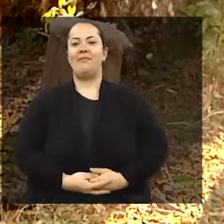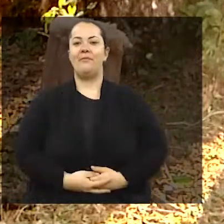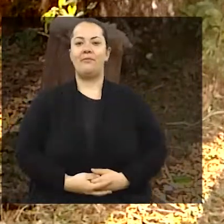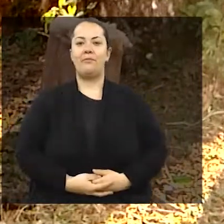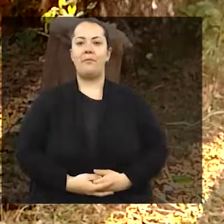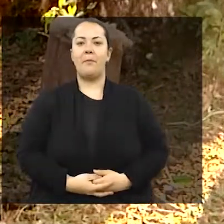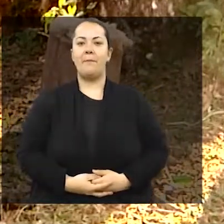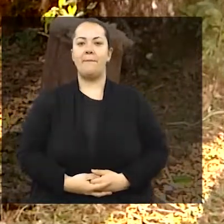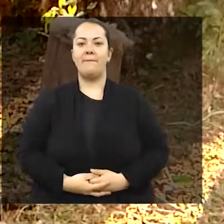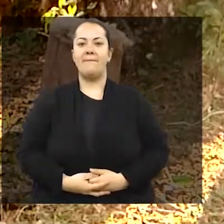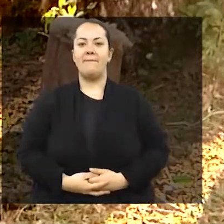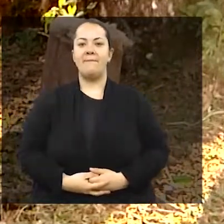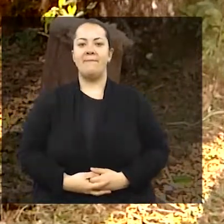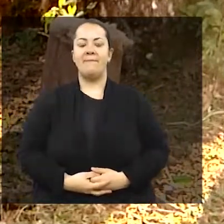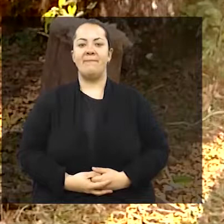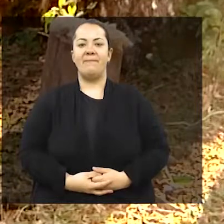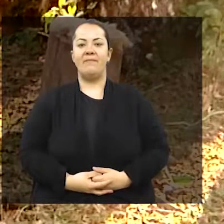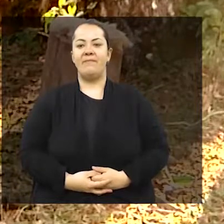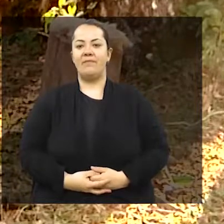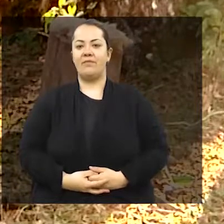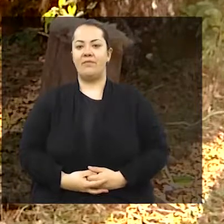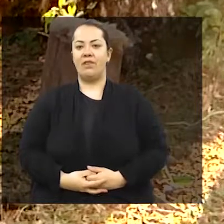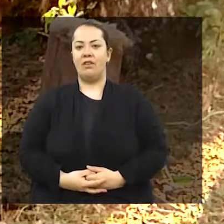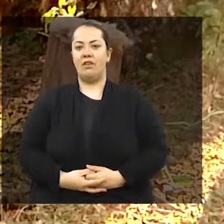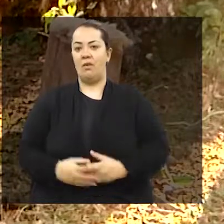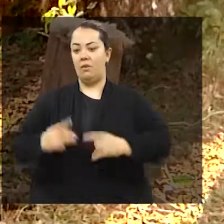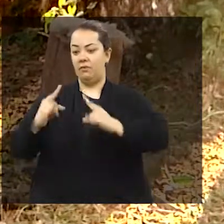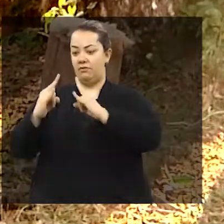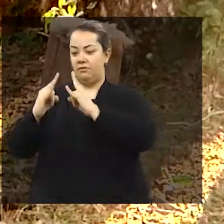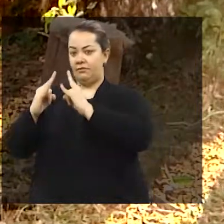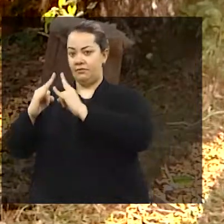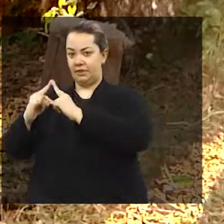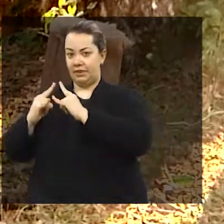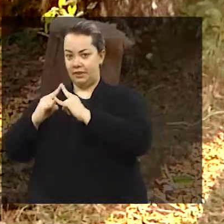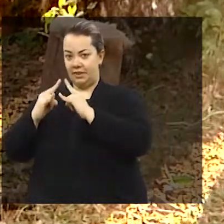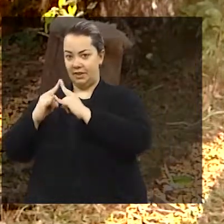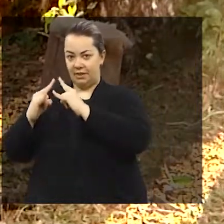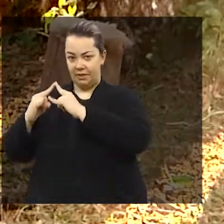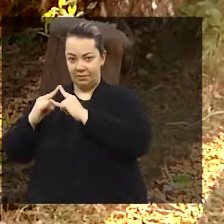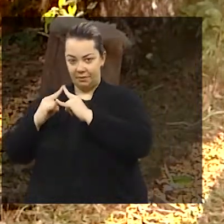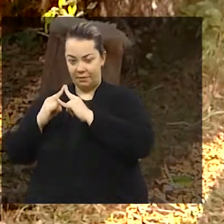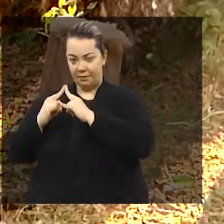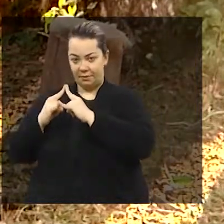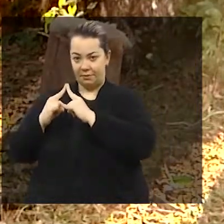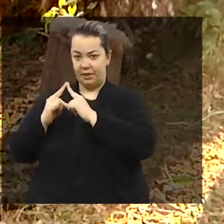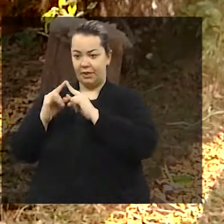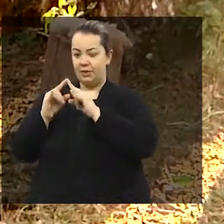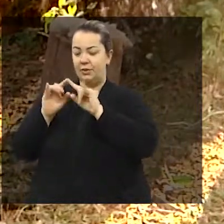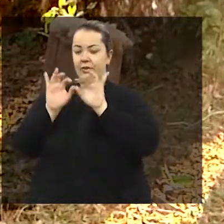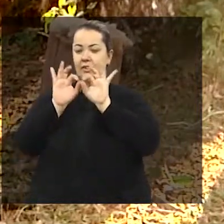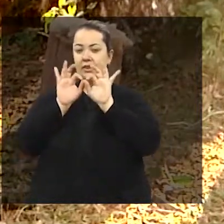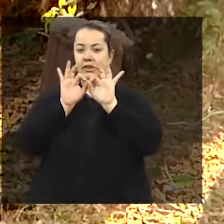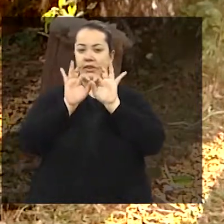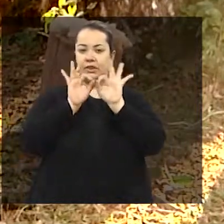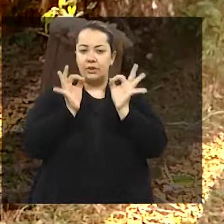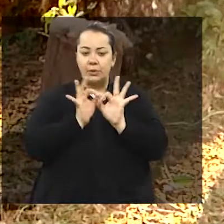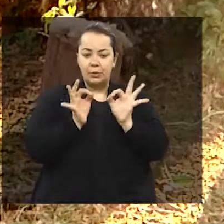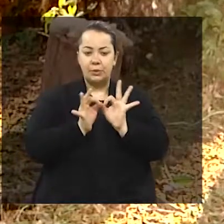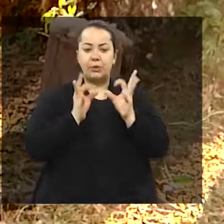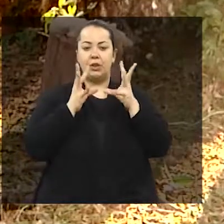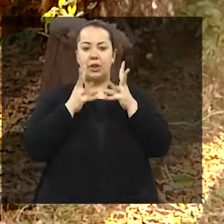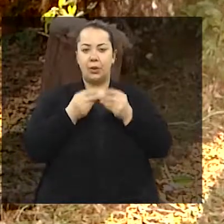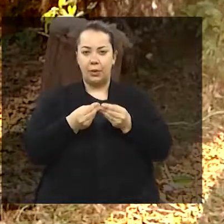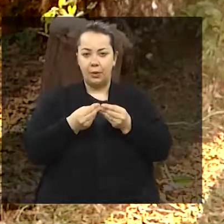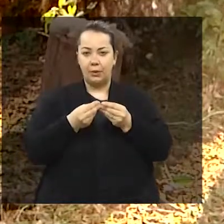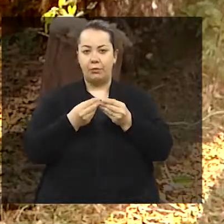artistas, cantores assim foi feito ali todo foi criado o Enartinho eu lembro a época então foi algo que mobilizou